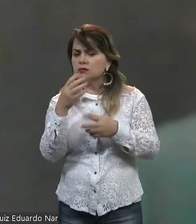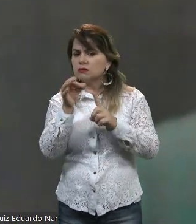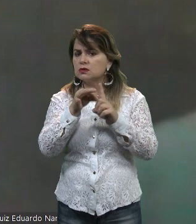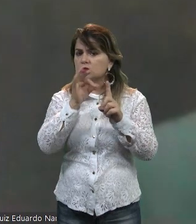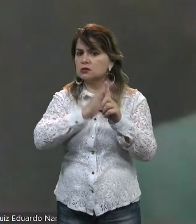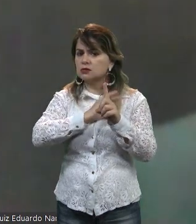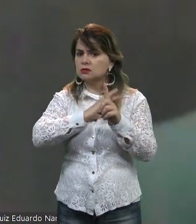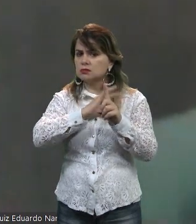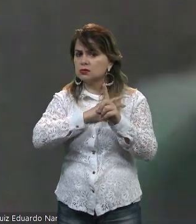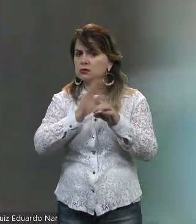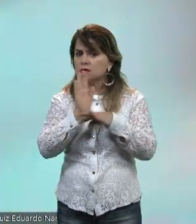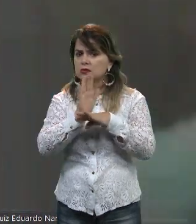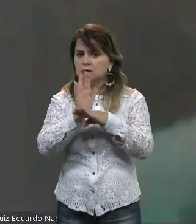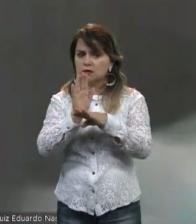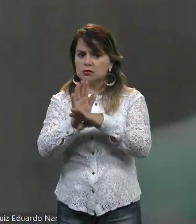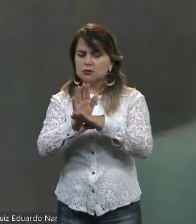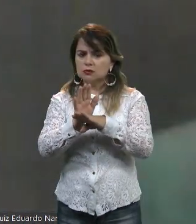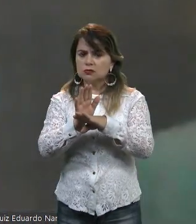período?